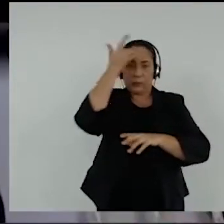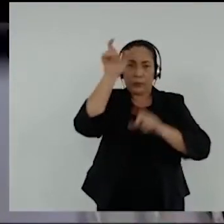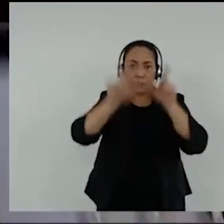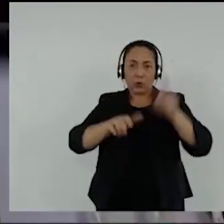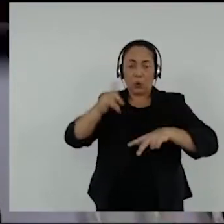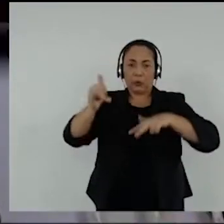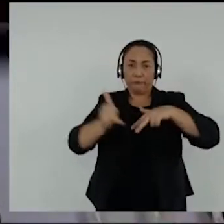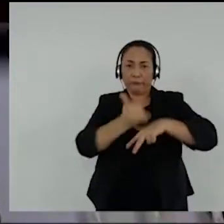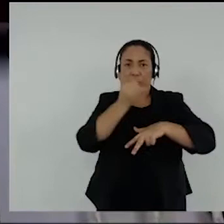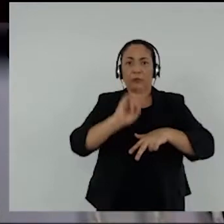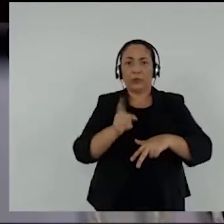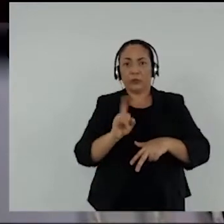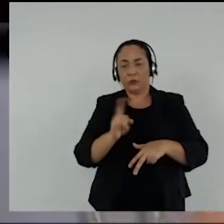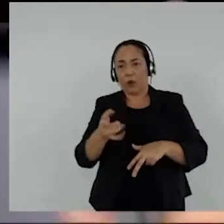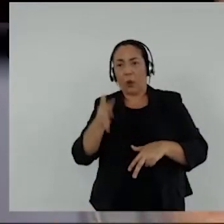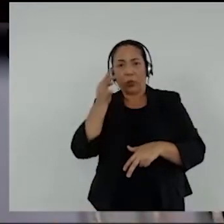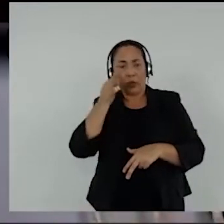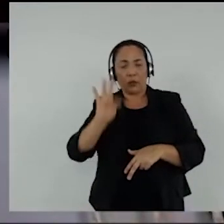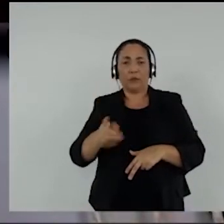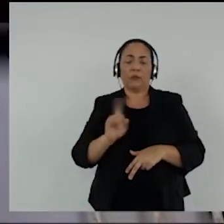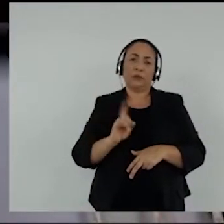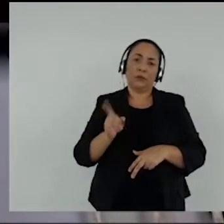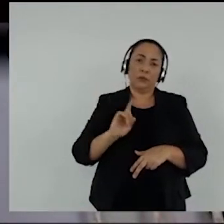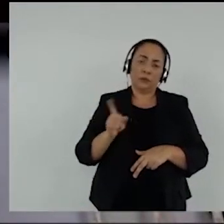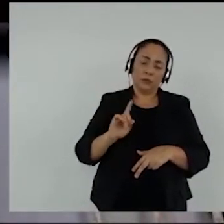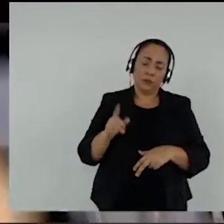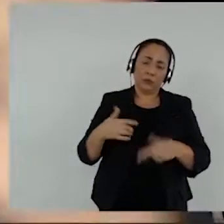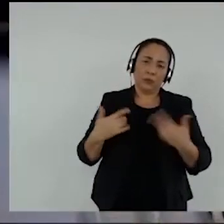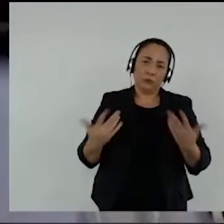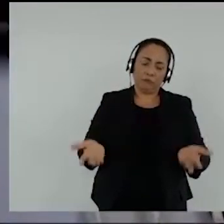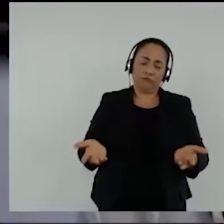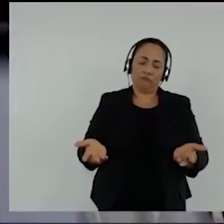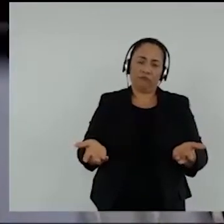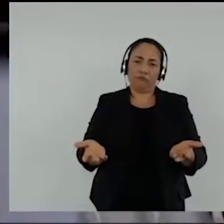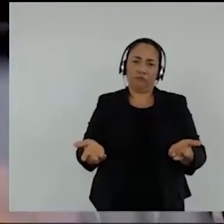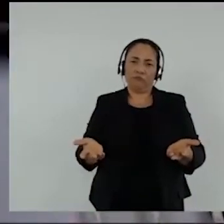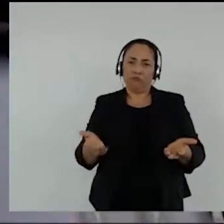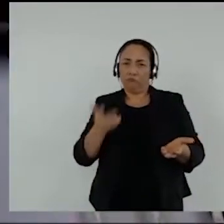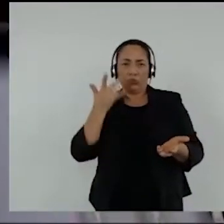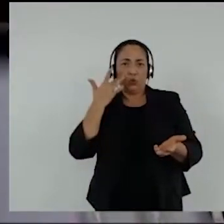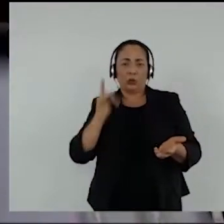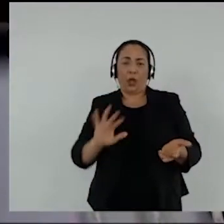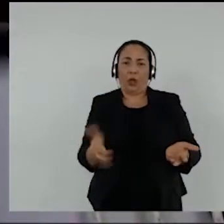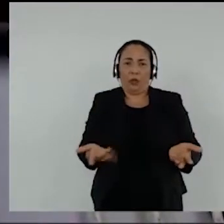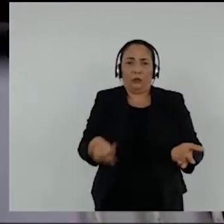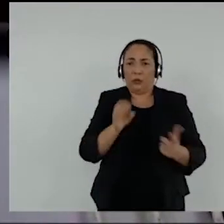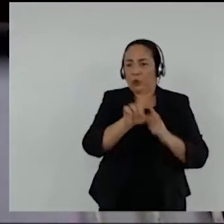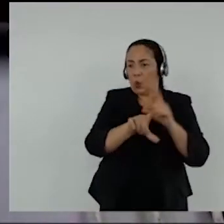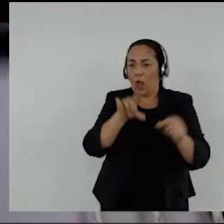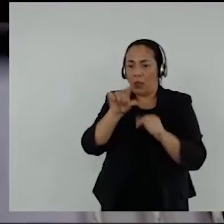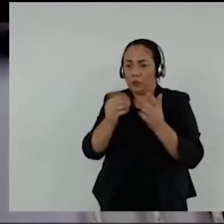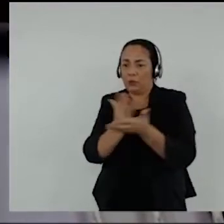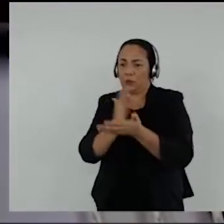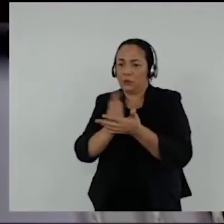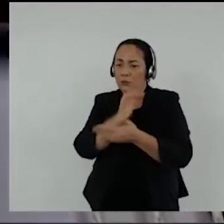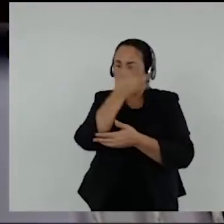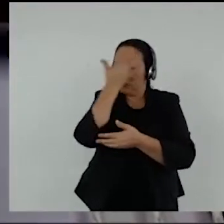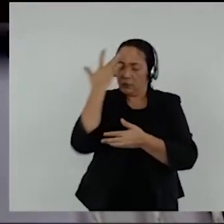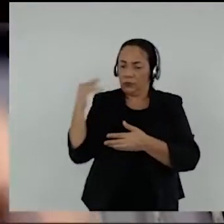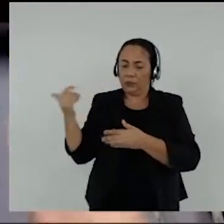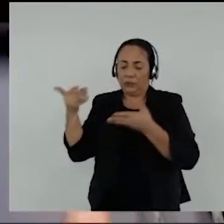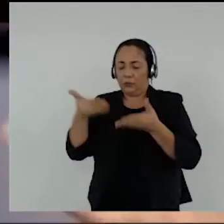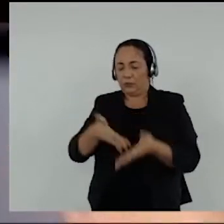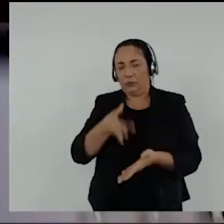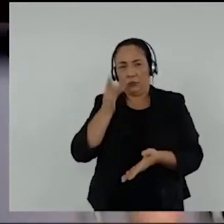vítima e testemunhas. Né? Que elas não estivessem presentes, e, obviamente, público em geral, que não estivesse presente, que vítima e